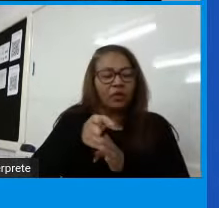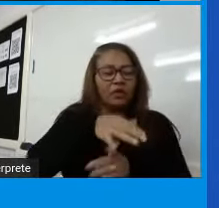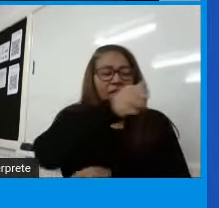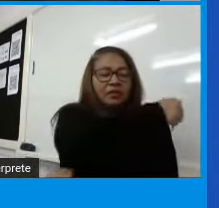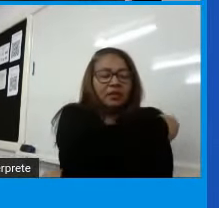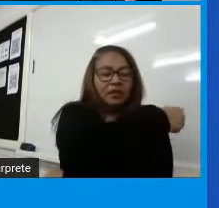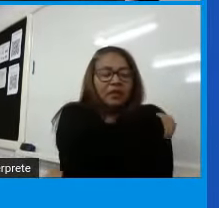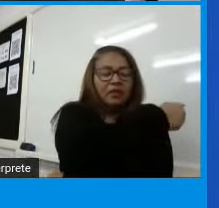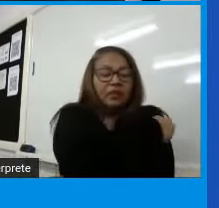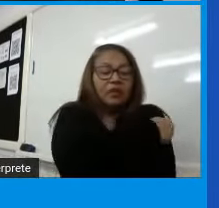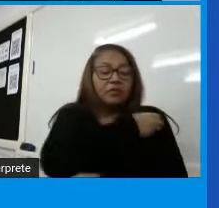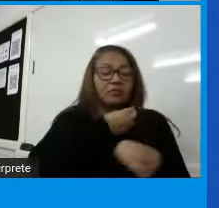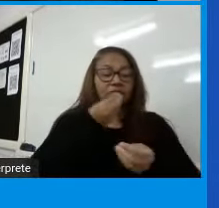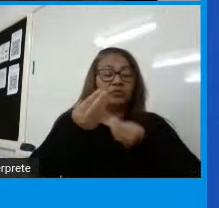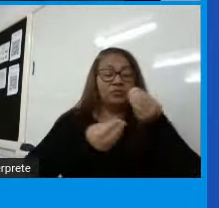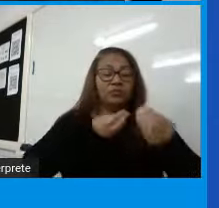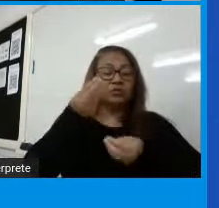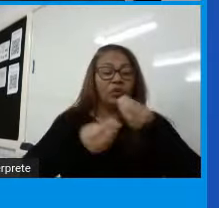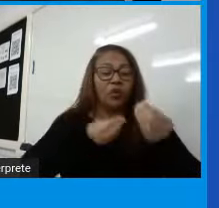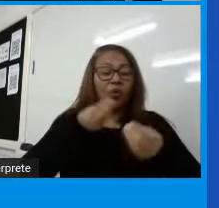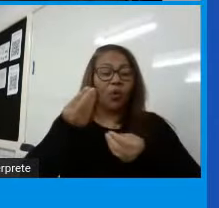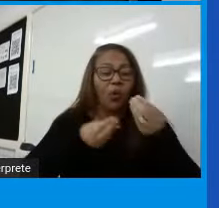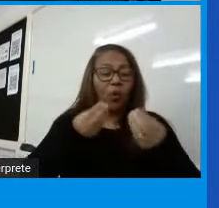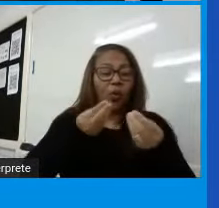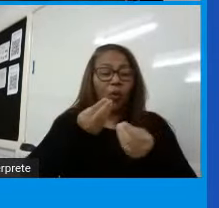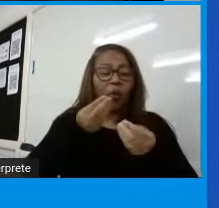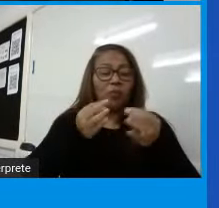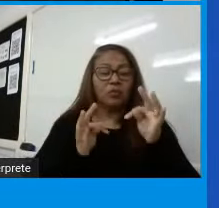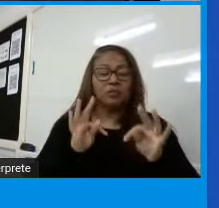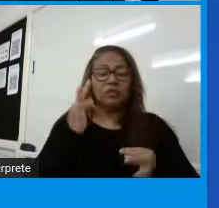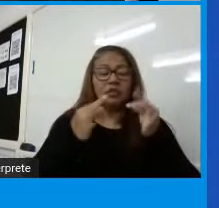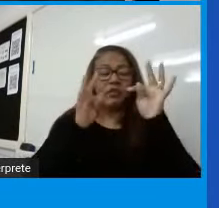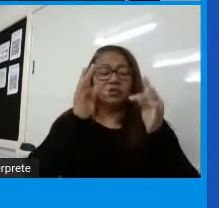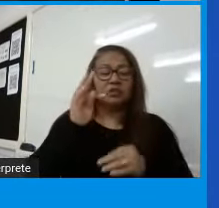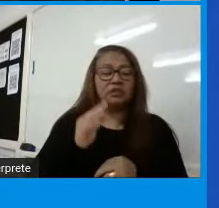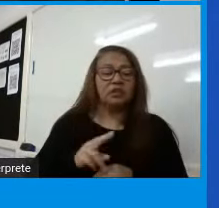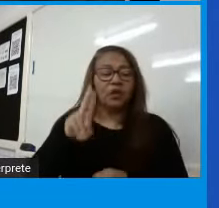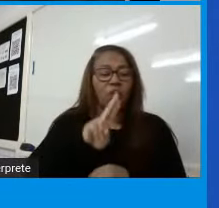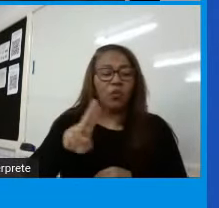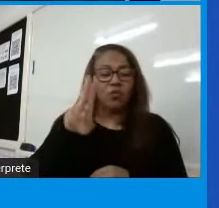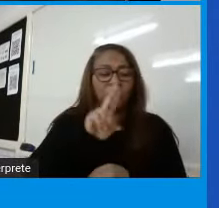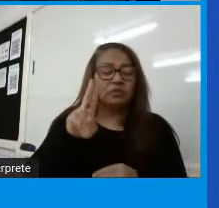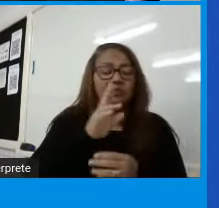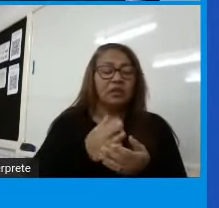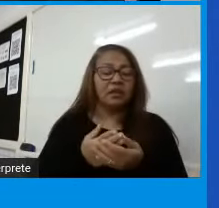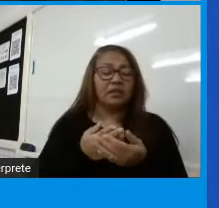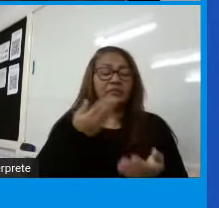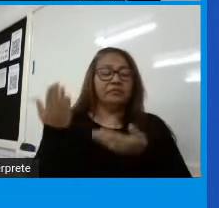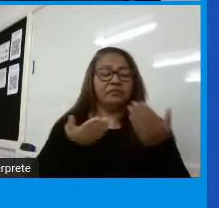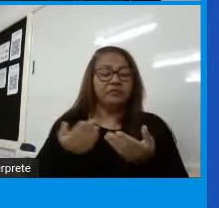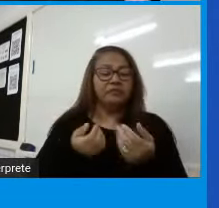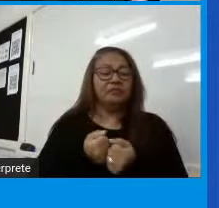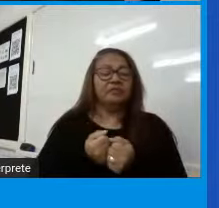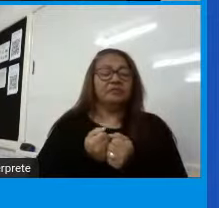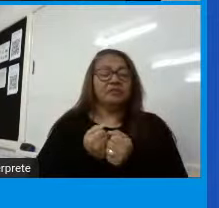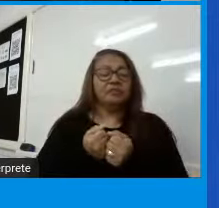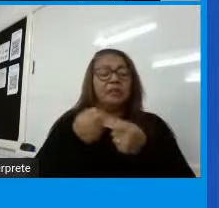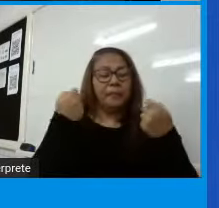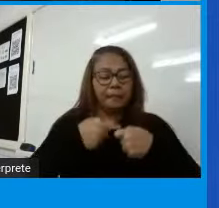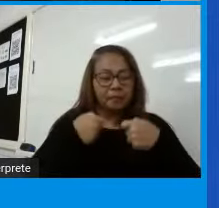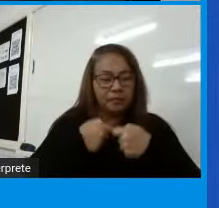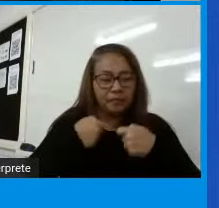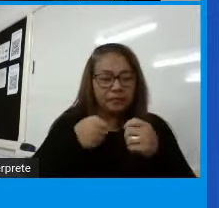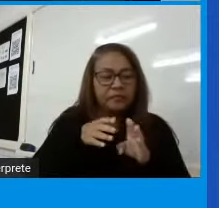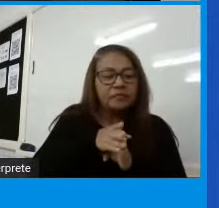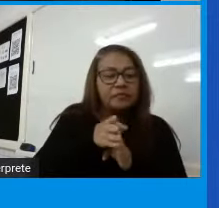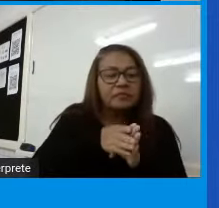a ferramenta funciona, como é que vai estar lá o material, obviamente de uma forma geral, mas precisa dar indicadores, precisa apontar como